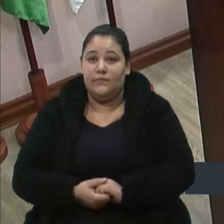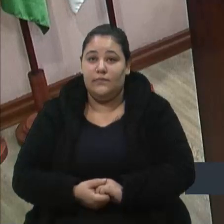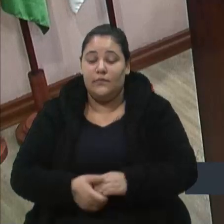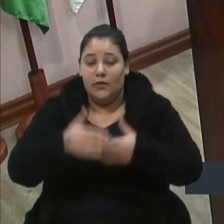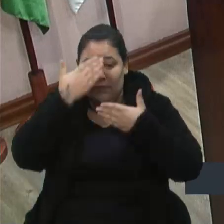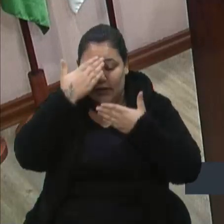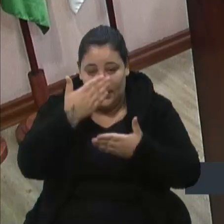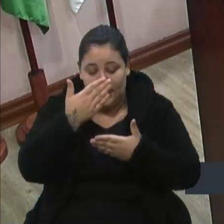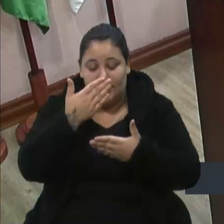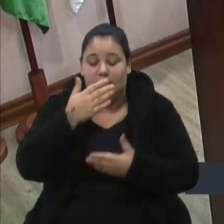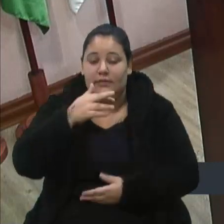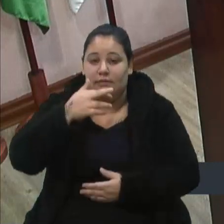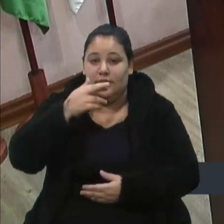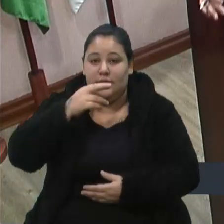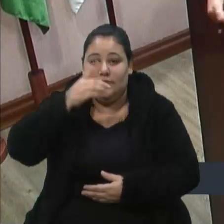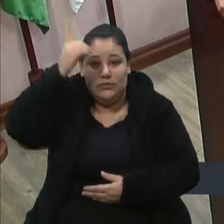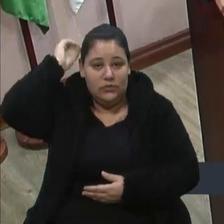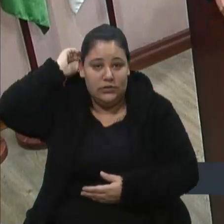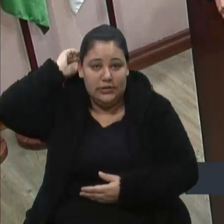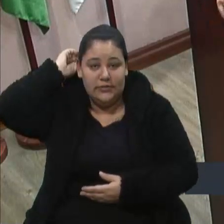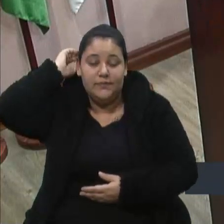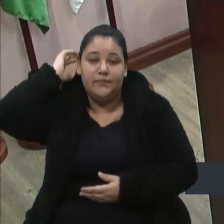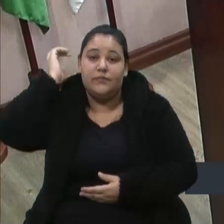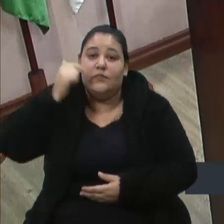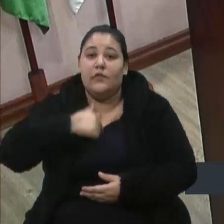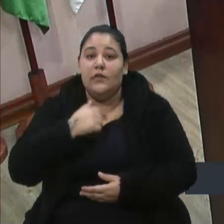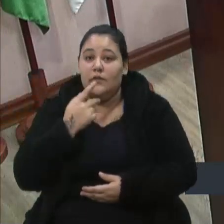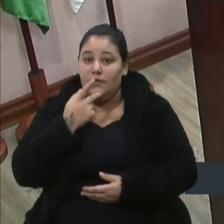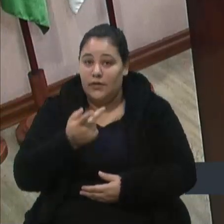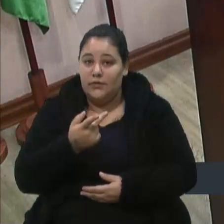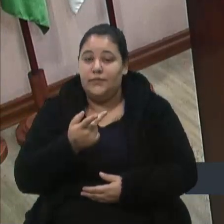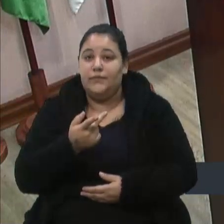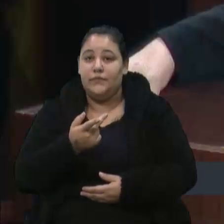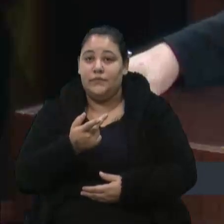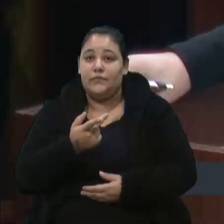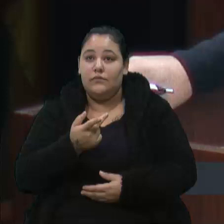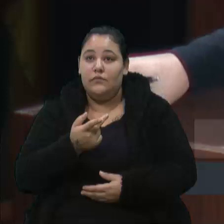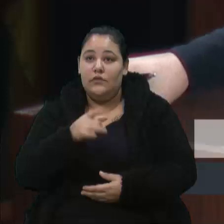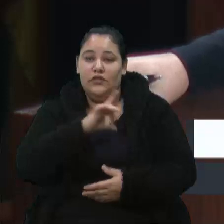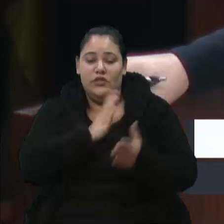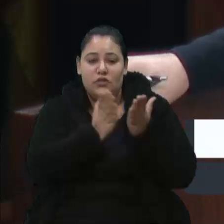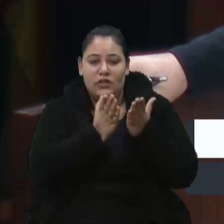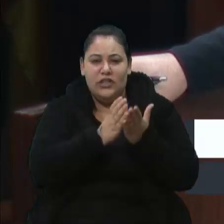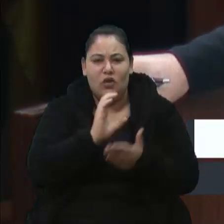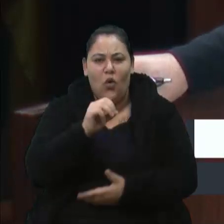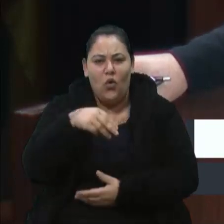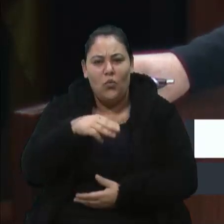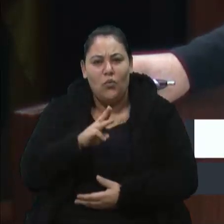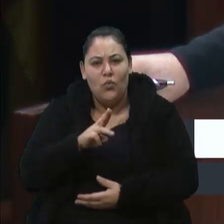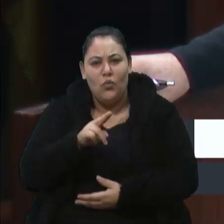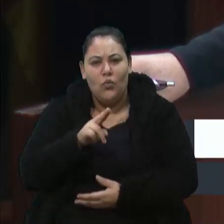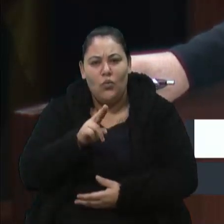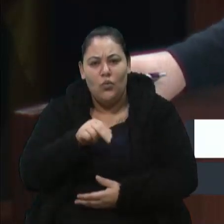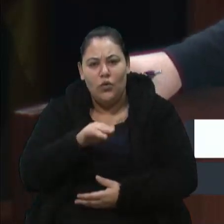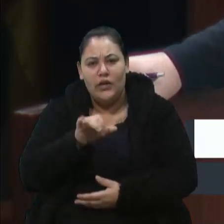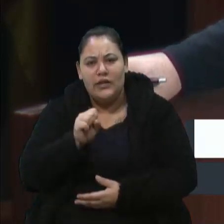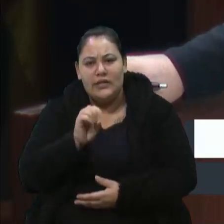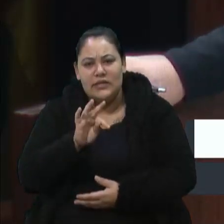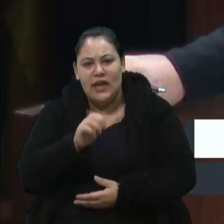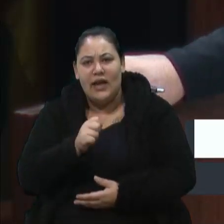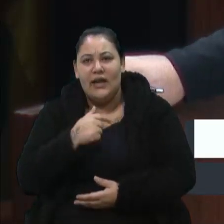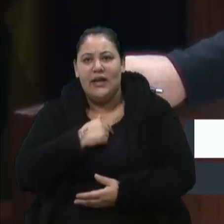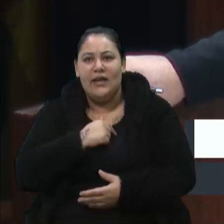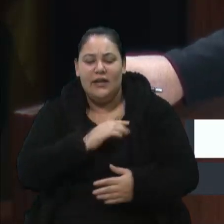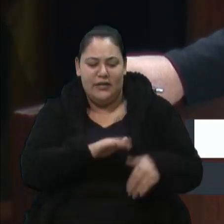vereador Lucas. Eu volto a afirmar, aqui os estudantes comunistas ali, não sei o que, eu cresci